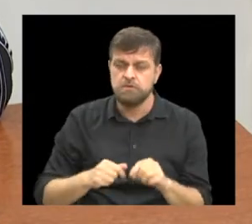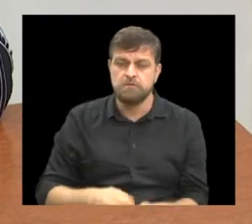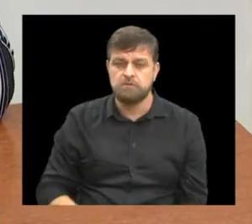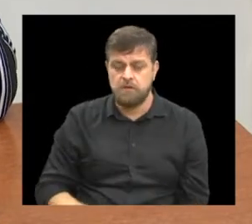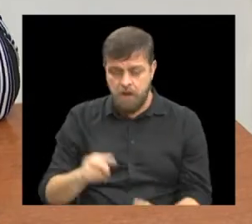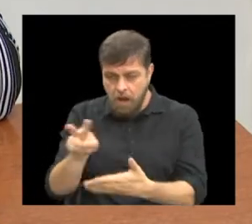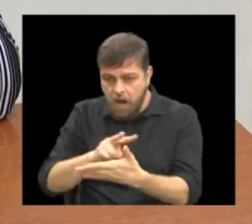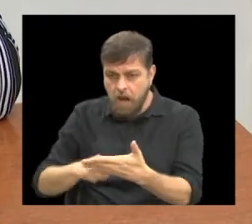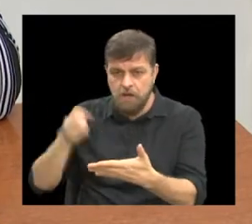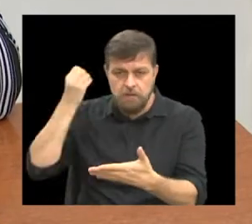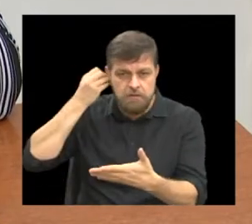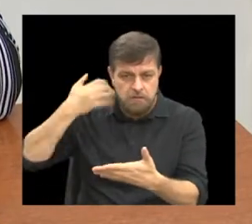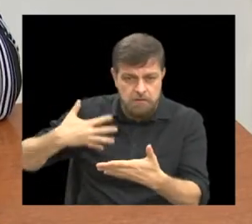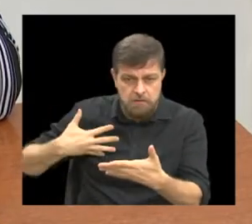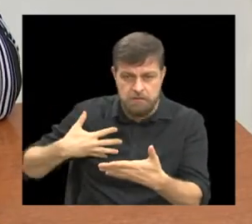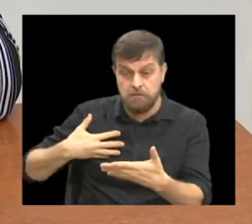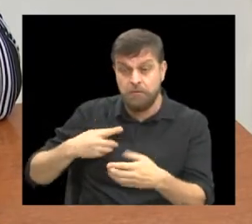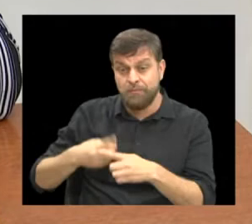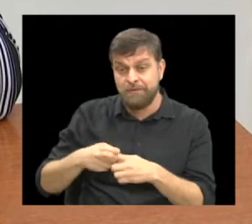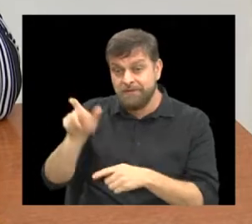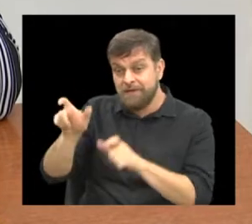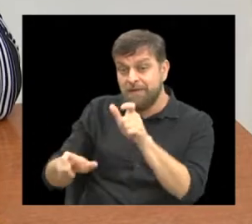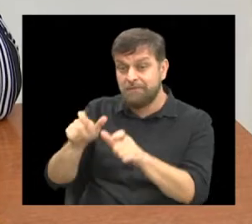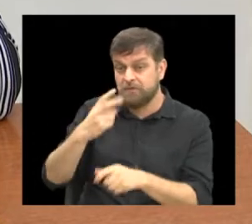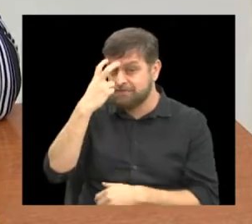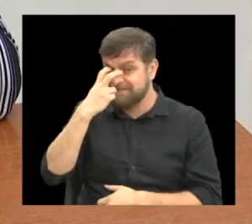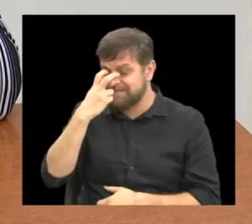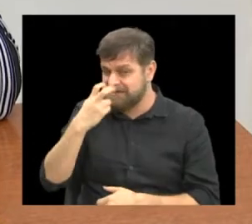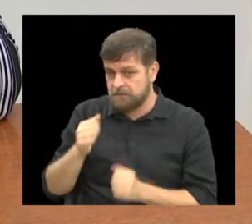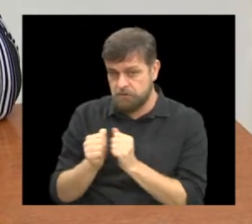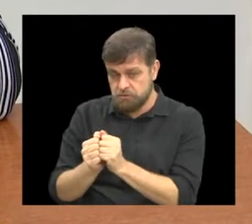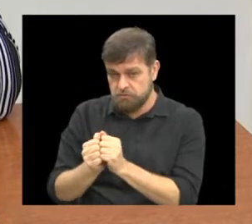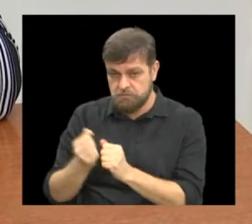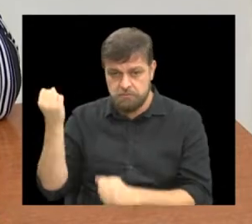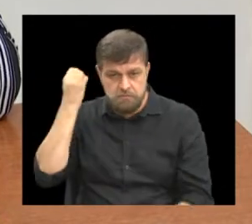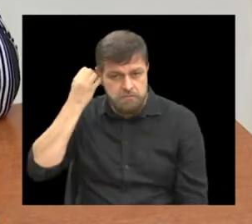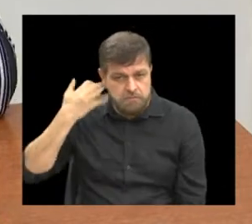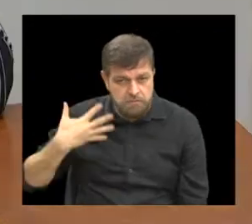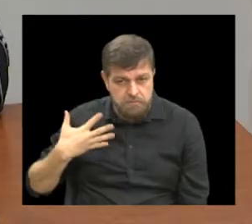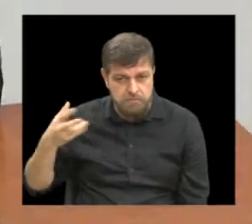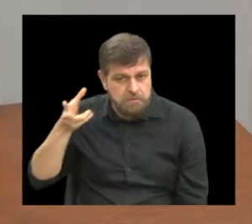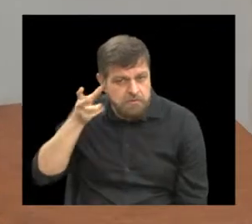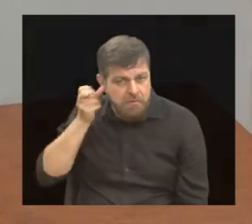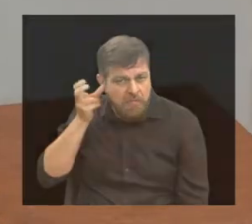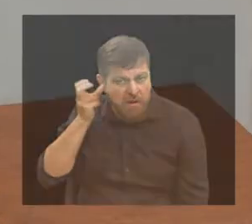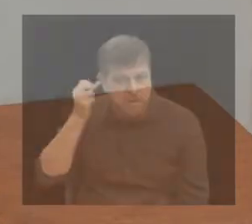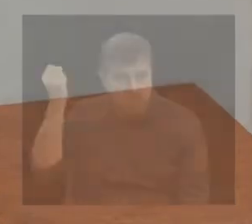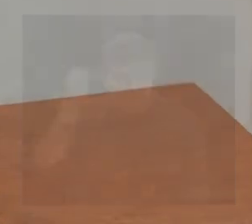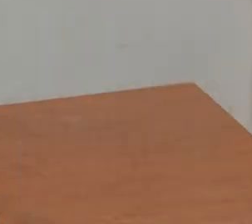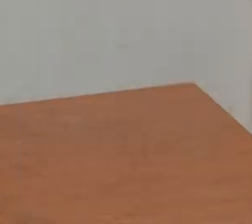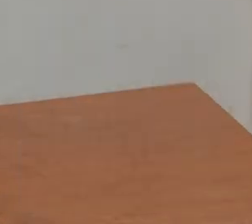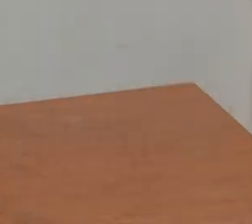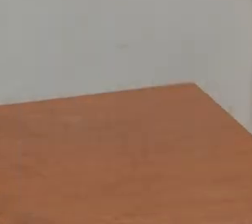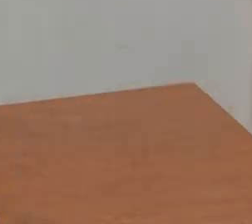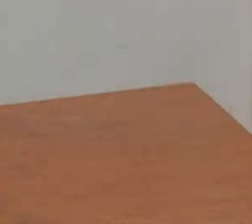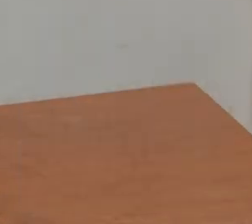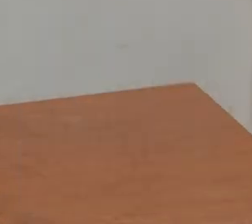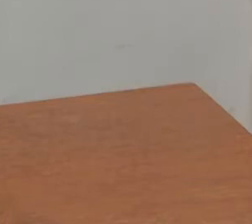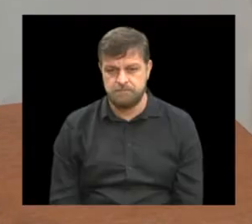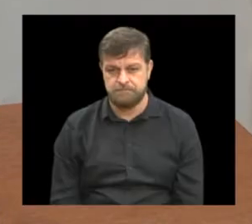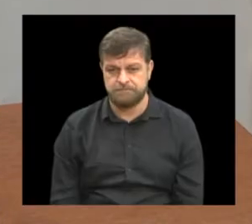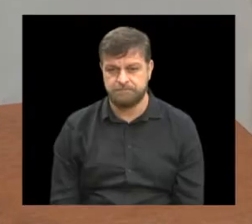lendo para vocês aqui do Braille poder estar acompanhando direitinho, tá bom? Só um momentinho aqui.